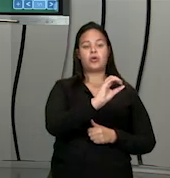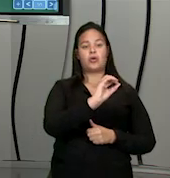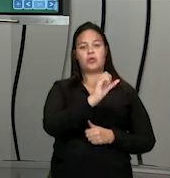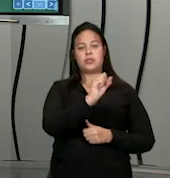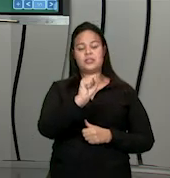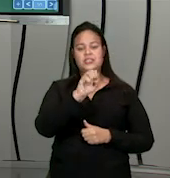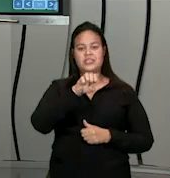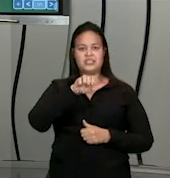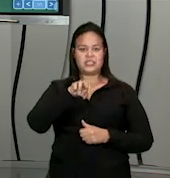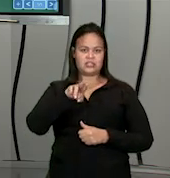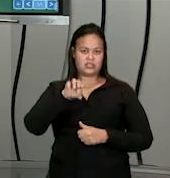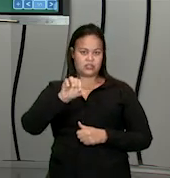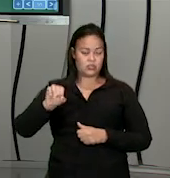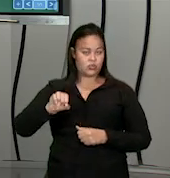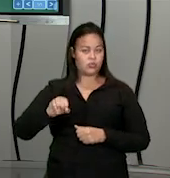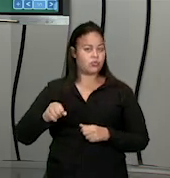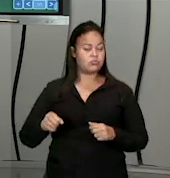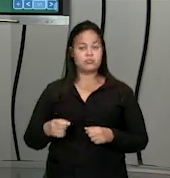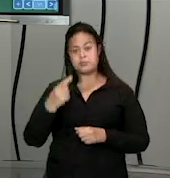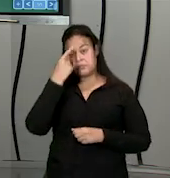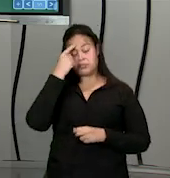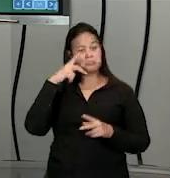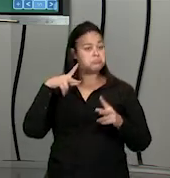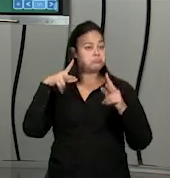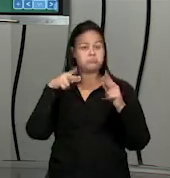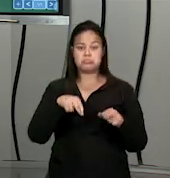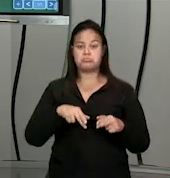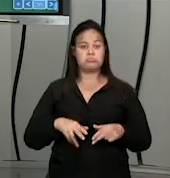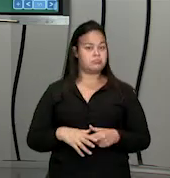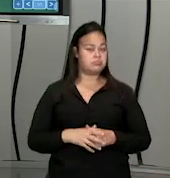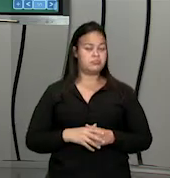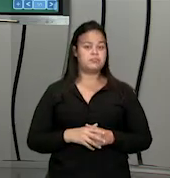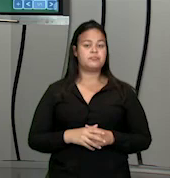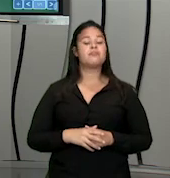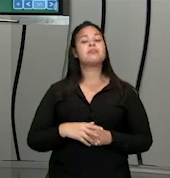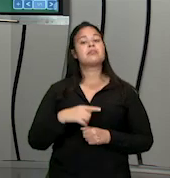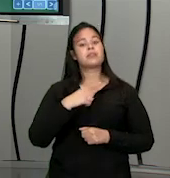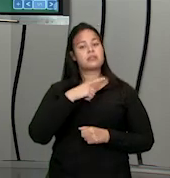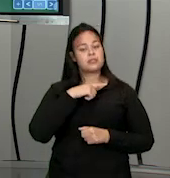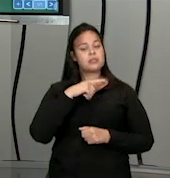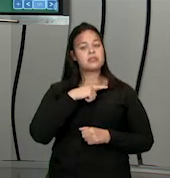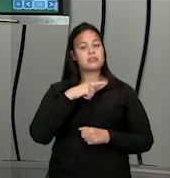cosseno aqui, você vai ter a mesma ideia. Então, eu tenho